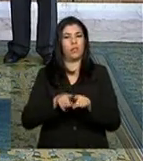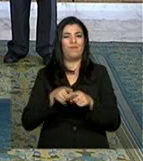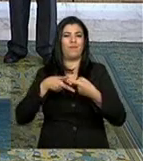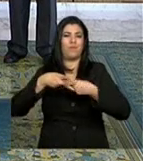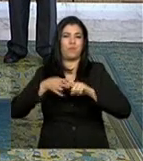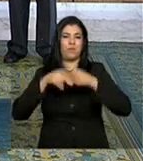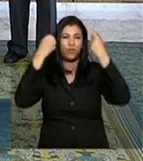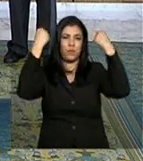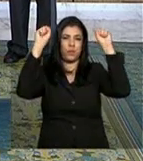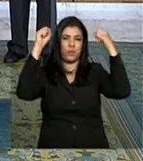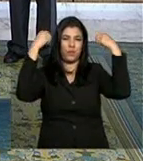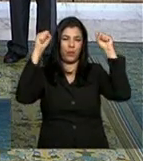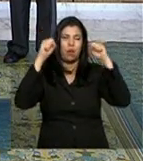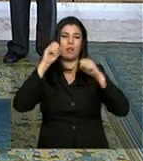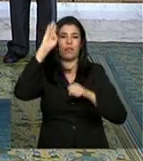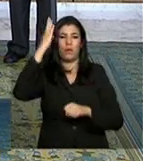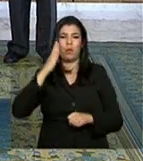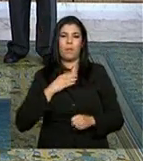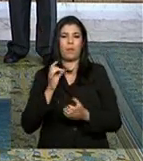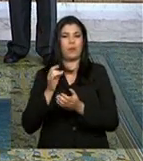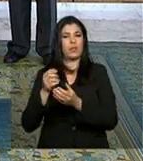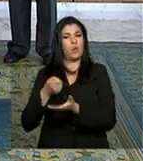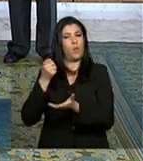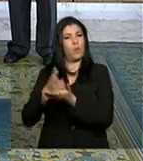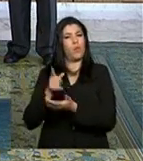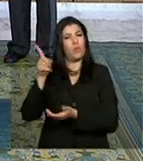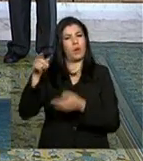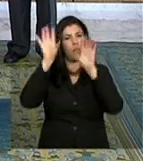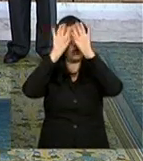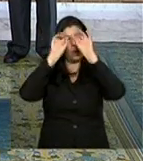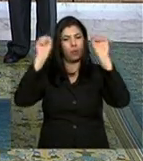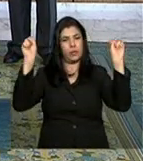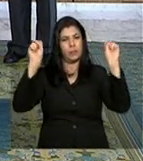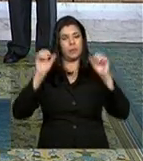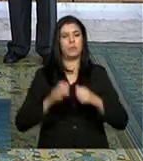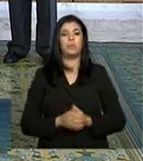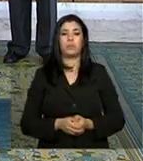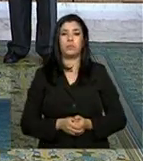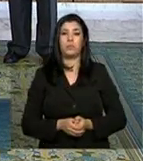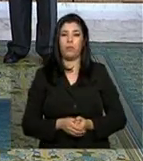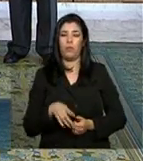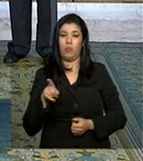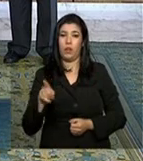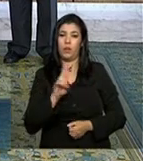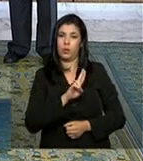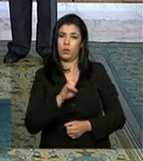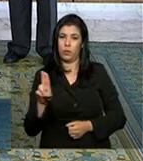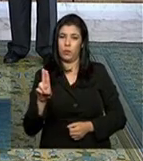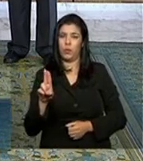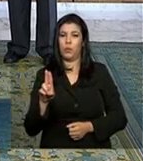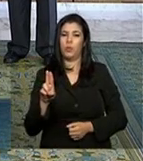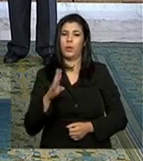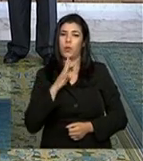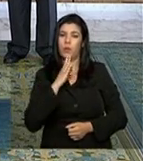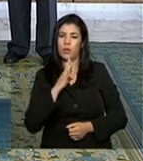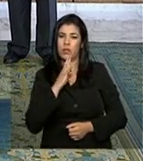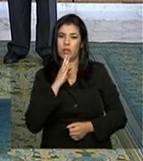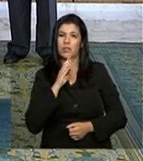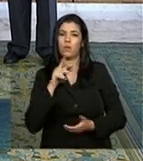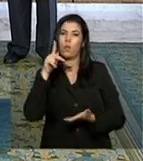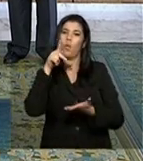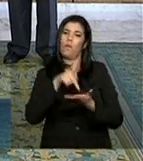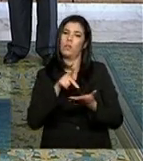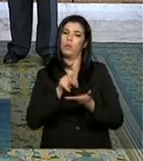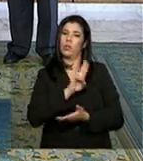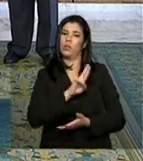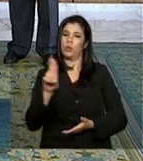Brasil importa da Holanda. Holanda, como é conhecido mundialmente, mas o nome